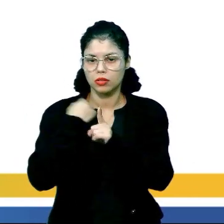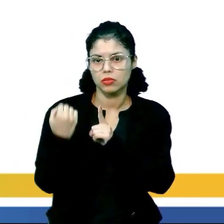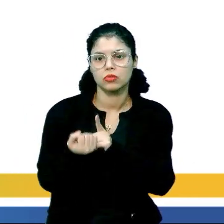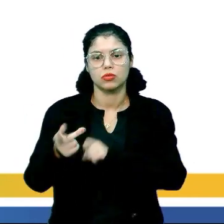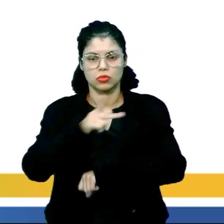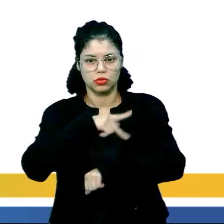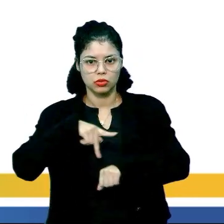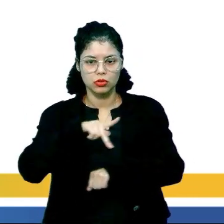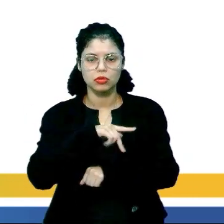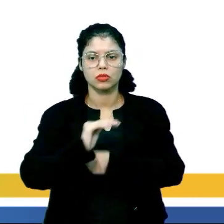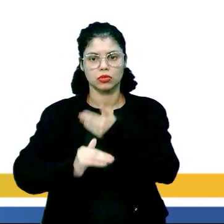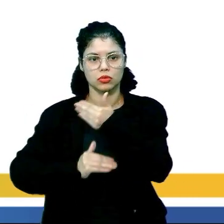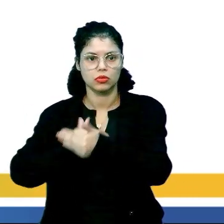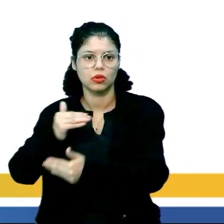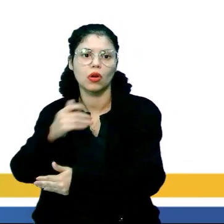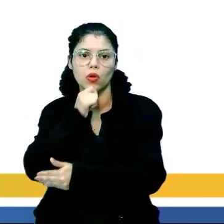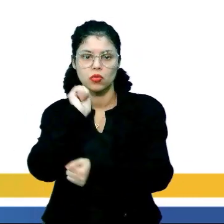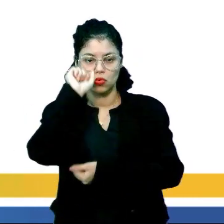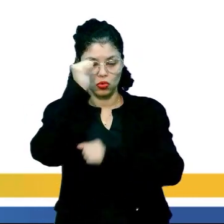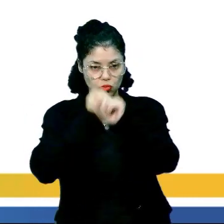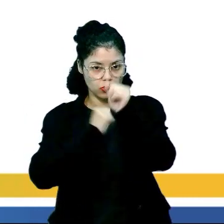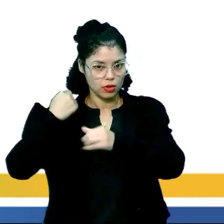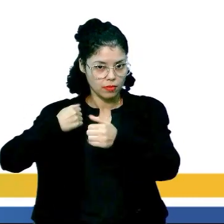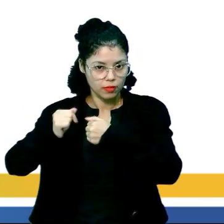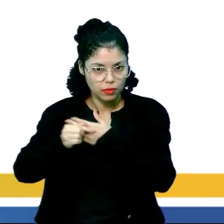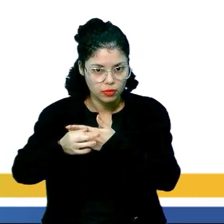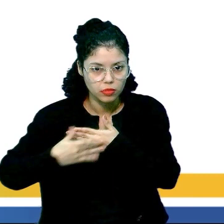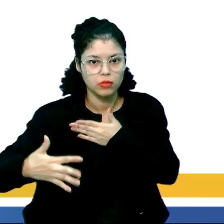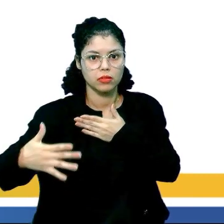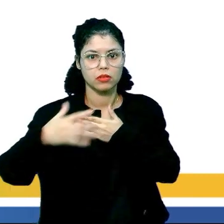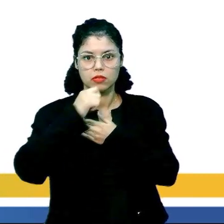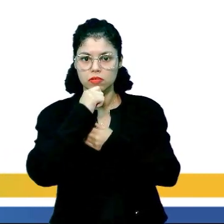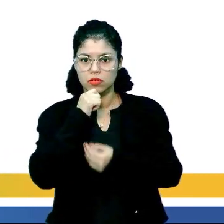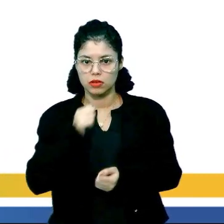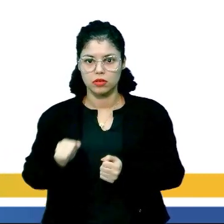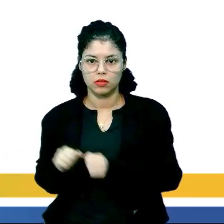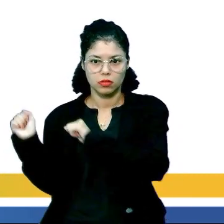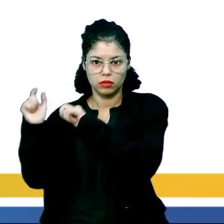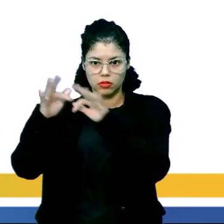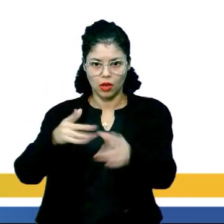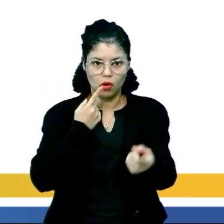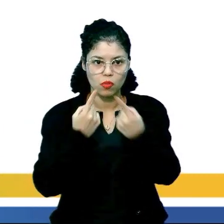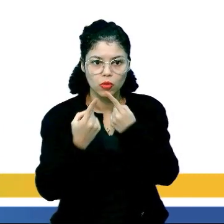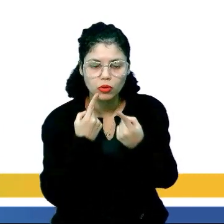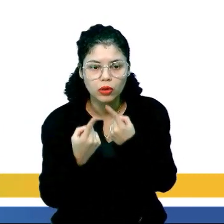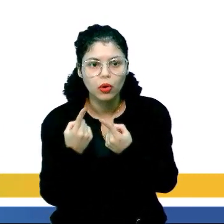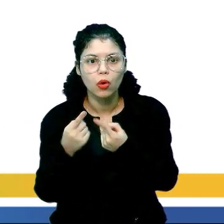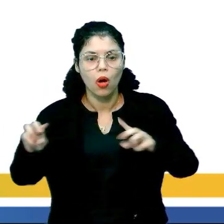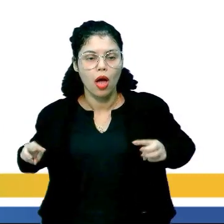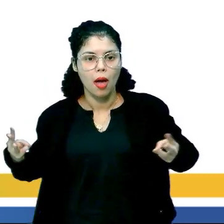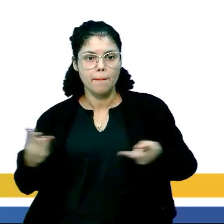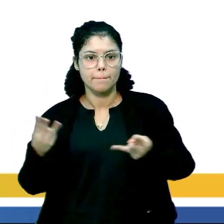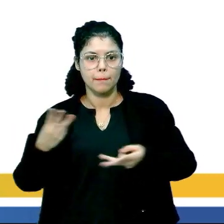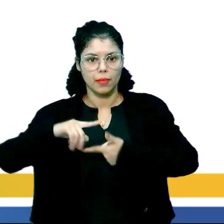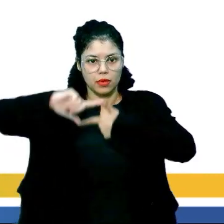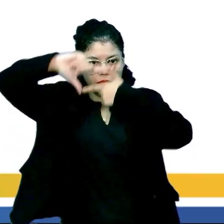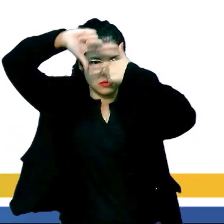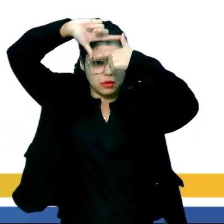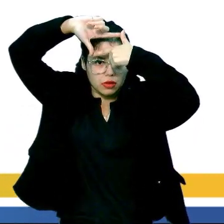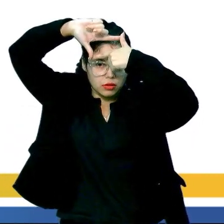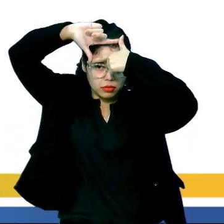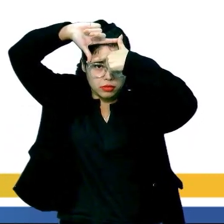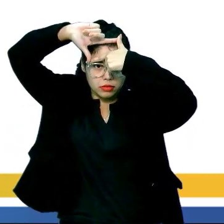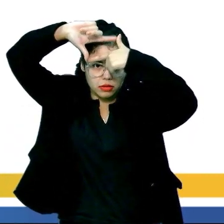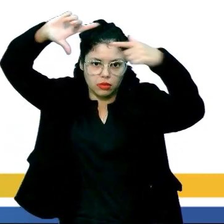Restringiram-se às sociedades de países desenvolvidos, onde a industrialização avançada, a penetração